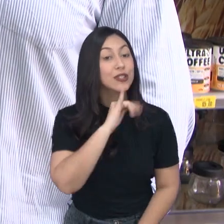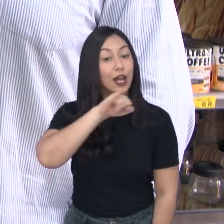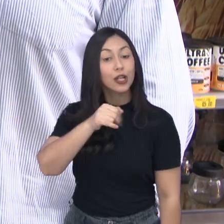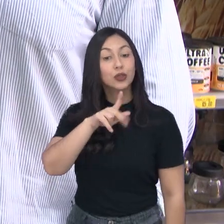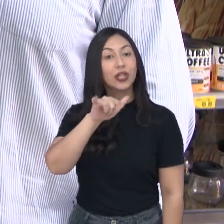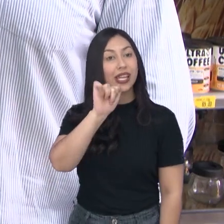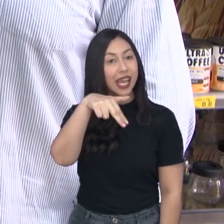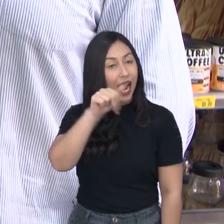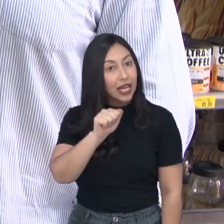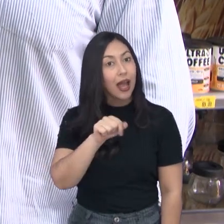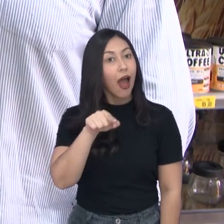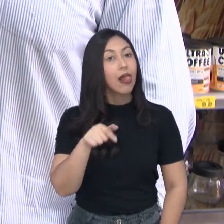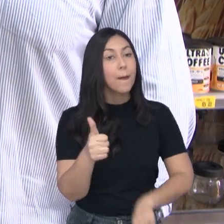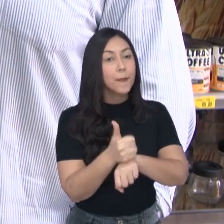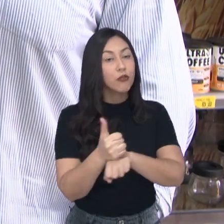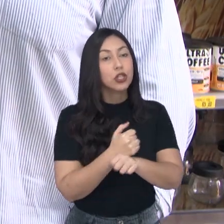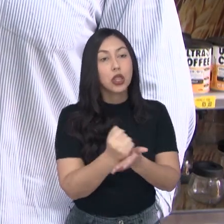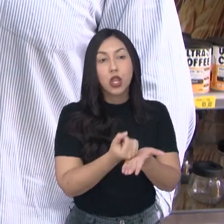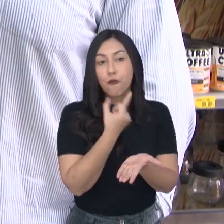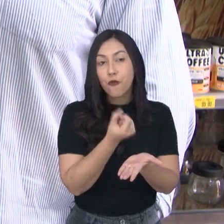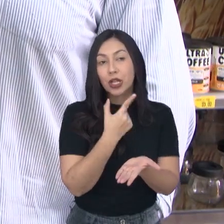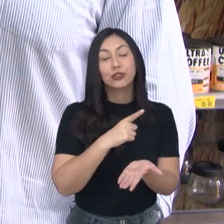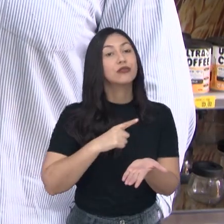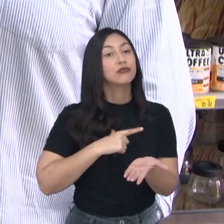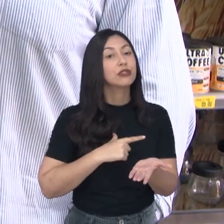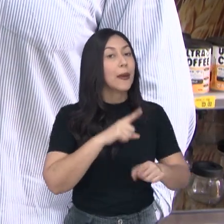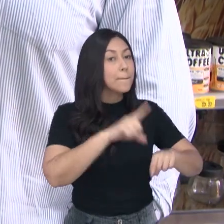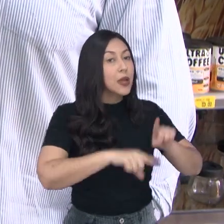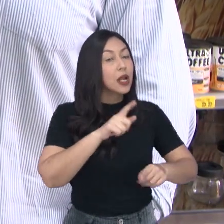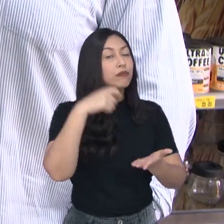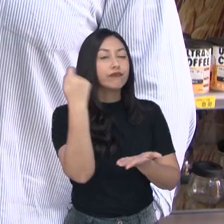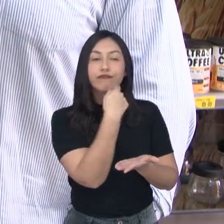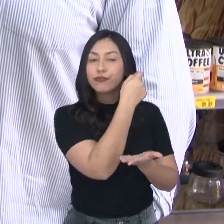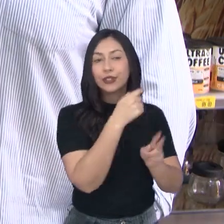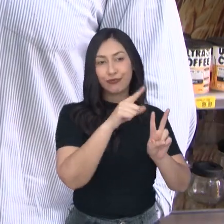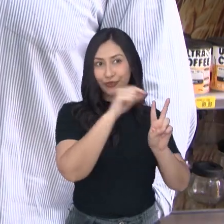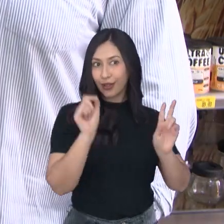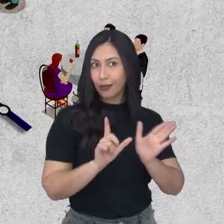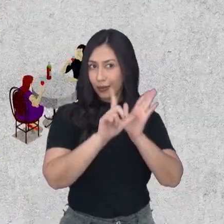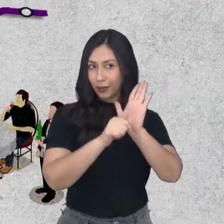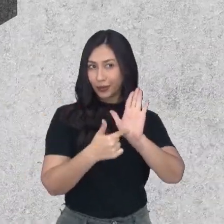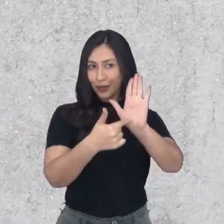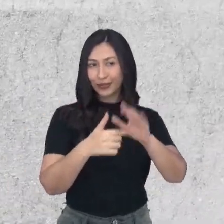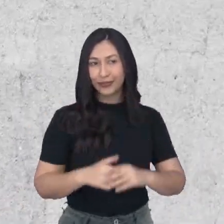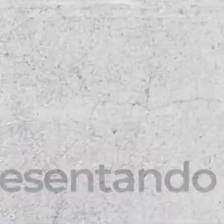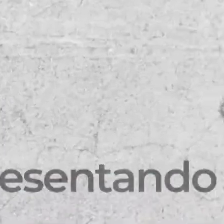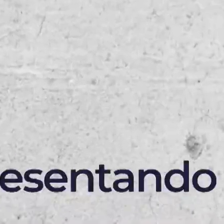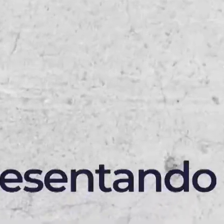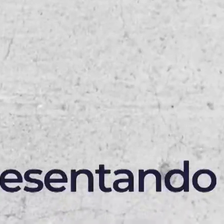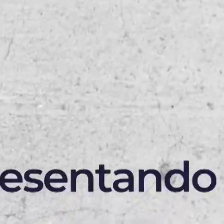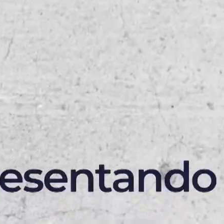Juliana é farmacêutica, e ela criou uma linha de cosméticos de maquiagem vegana, é daqui a pouquinho.